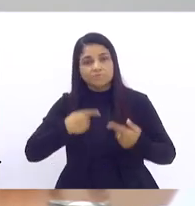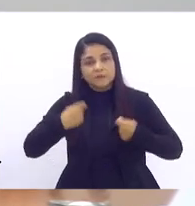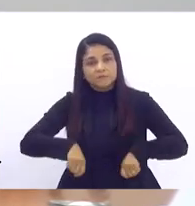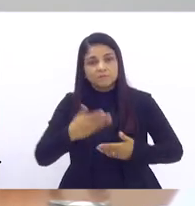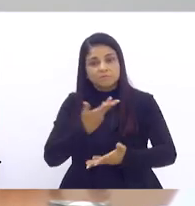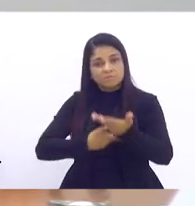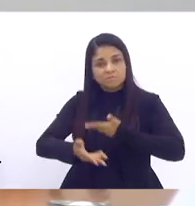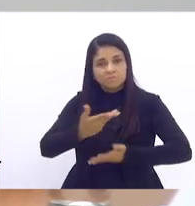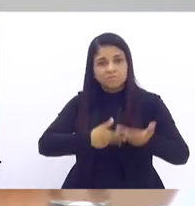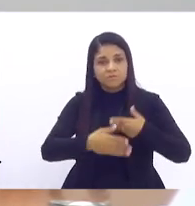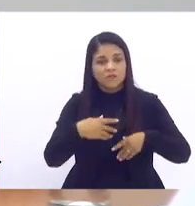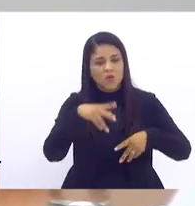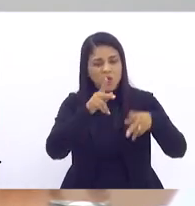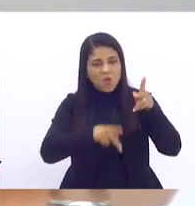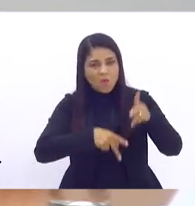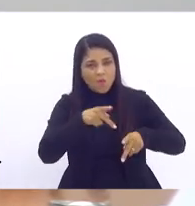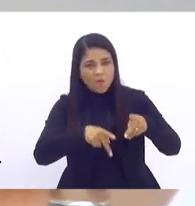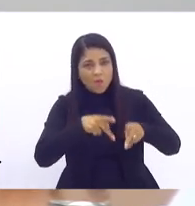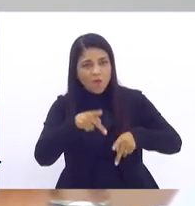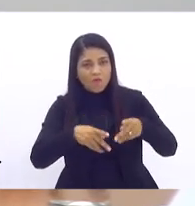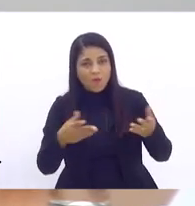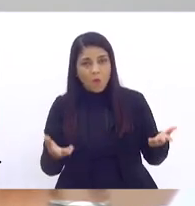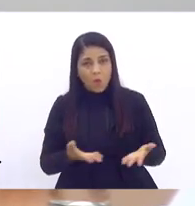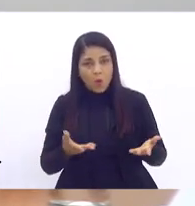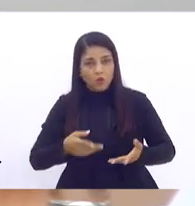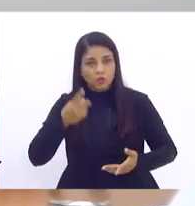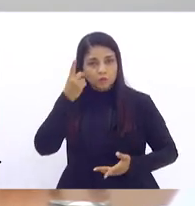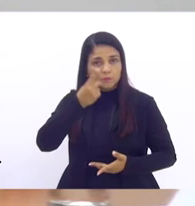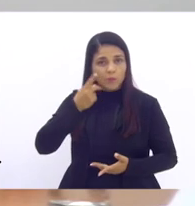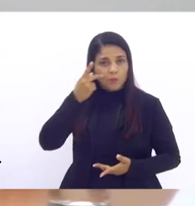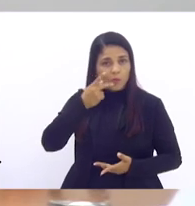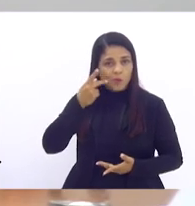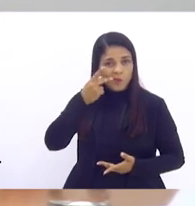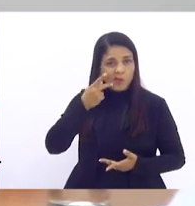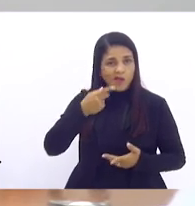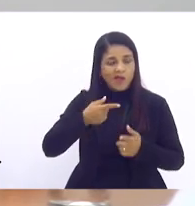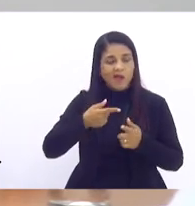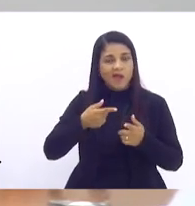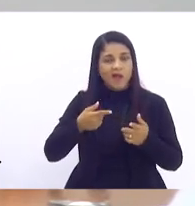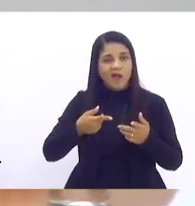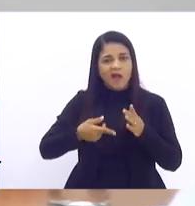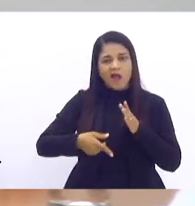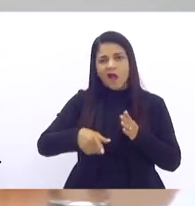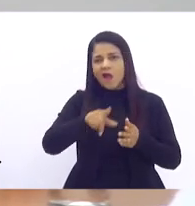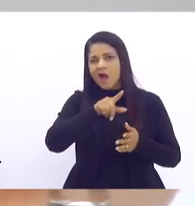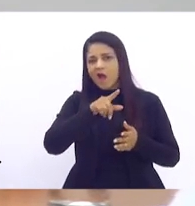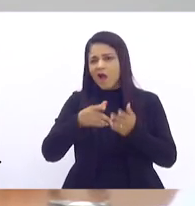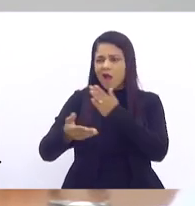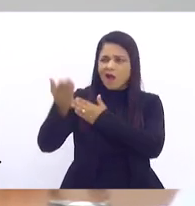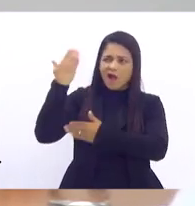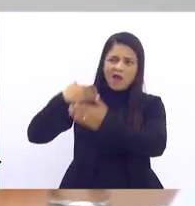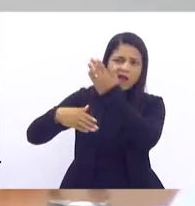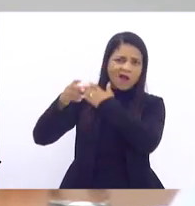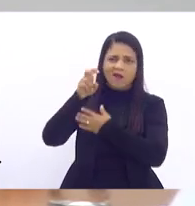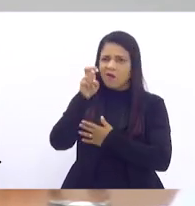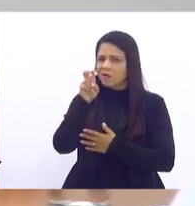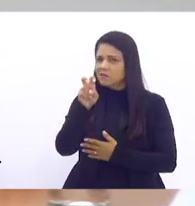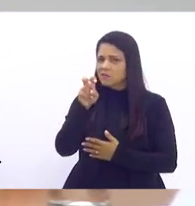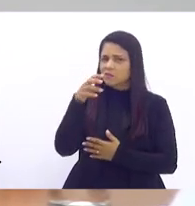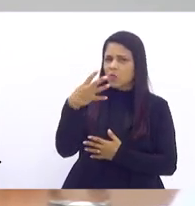hoje nós somos um povo muito mais politizado do que nós éramos a quatro cinco anos atrás